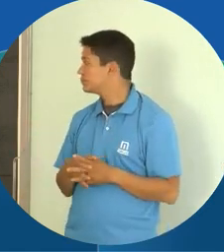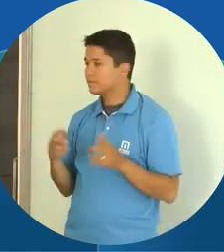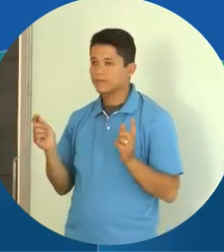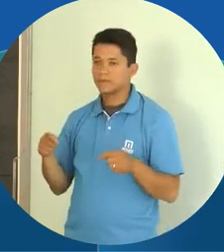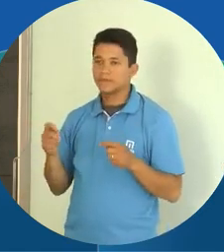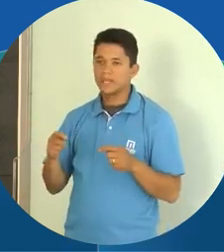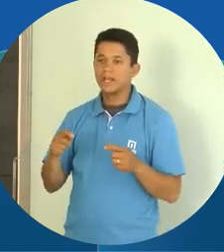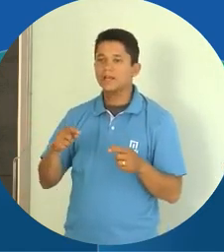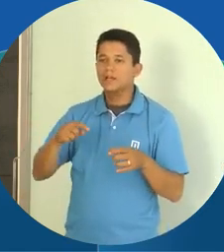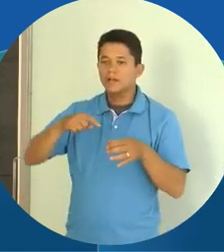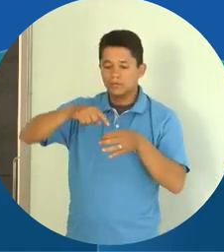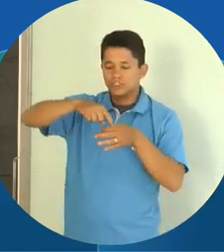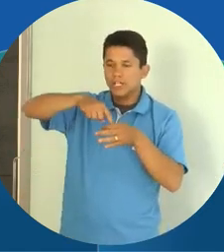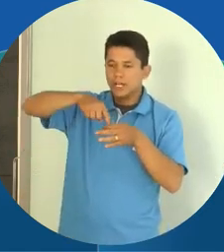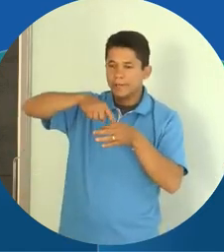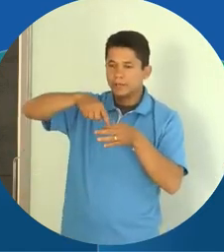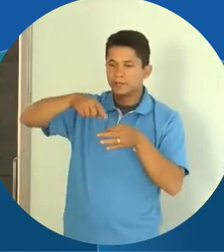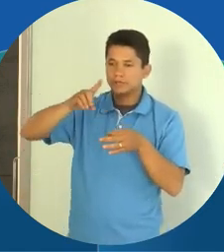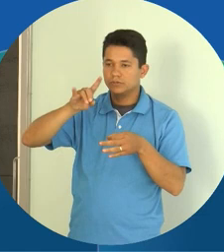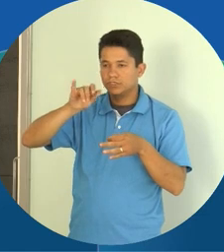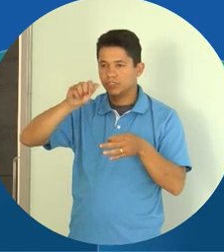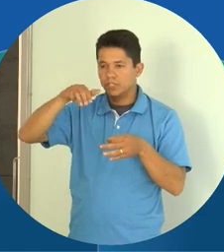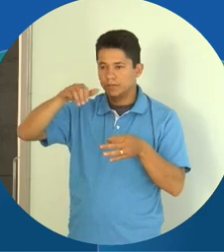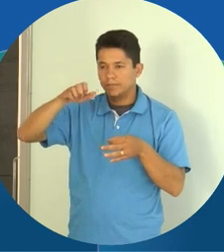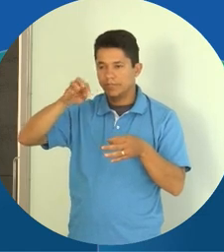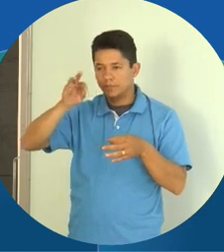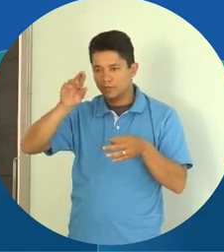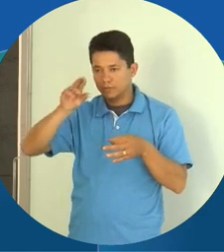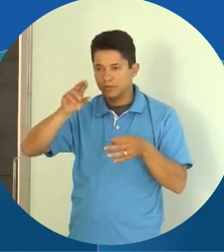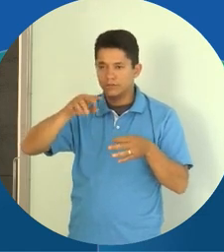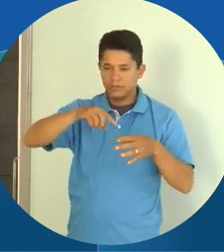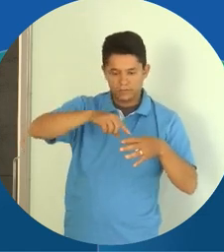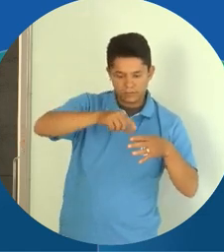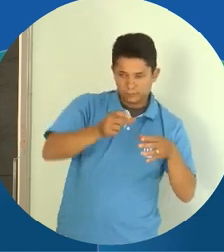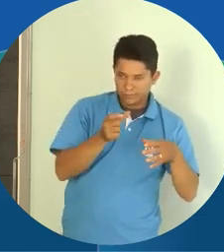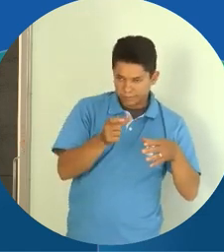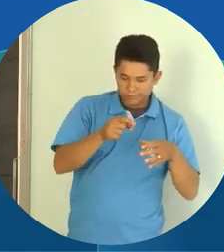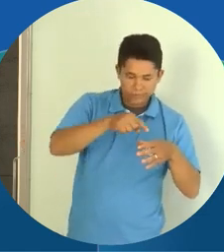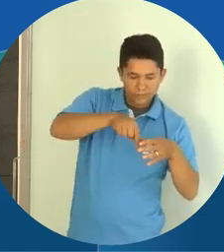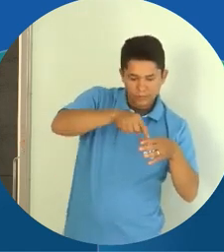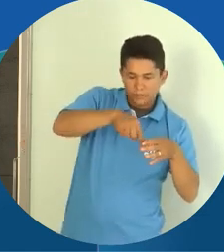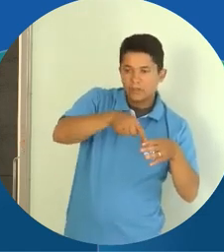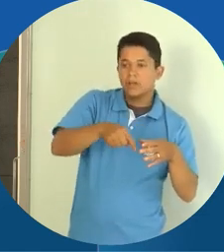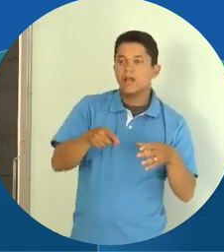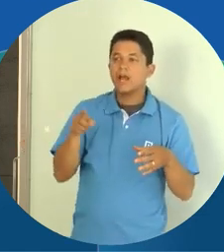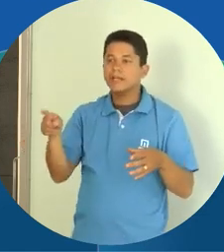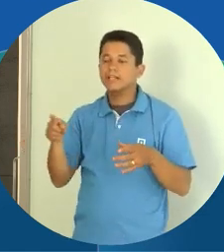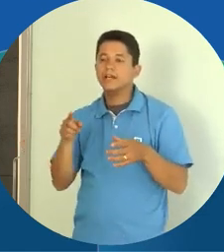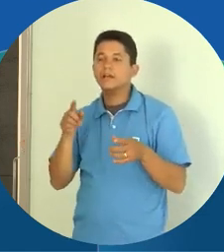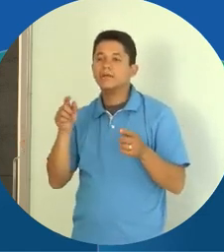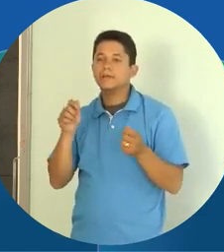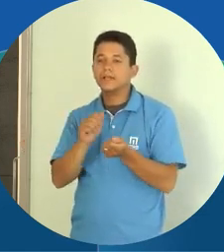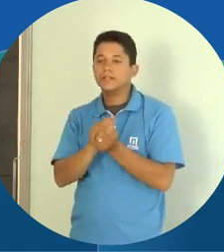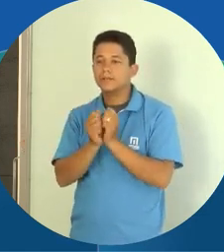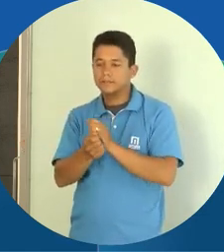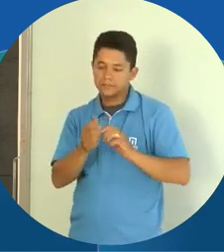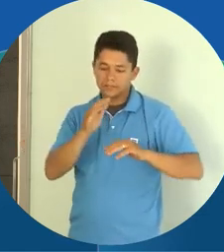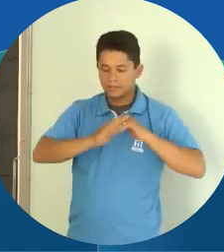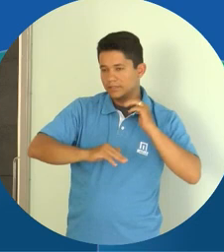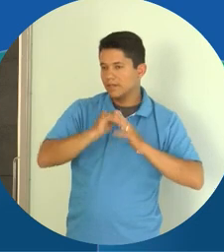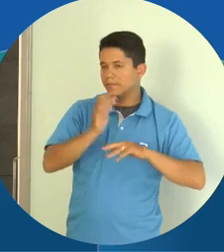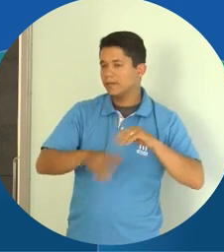e arranjos de armação que faz com que ela assuma formas e tenha capacidades de trabalho